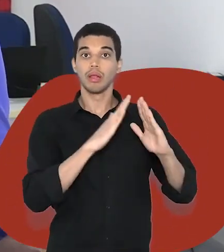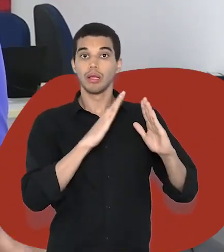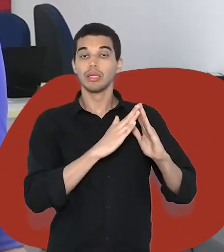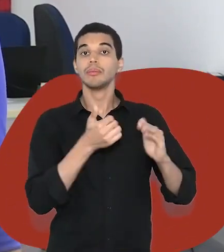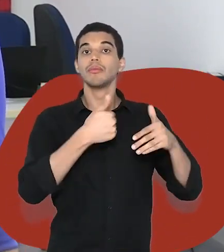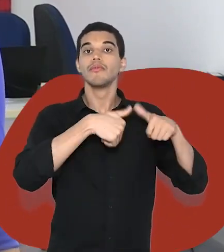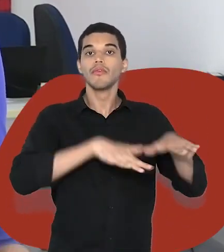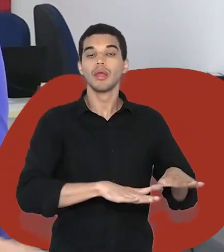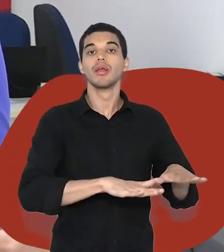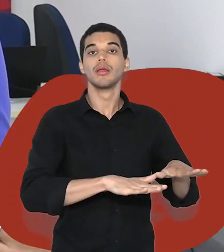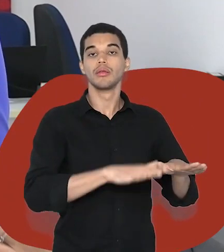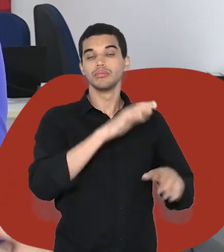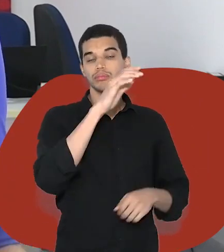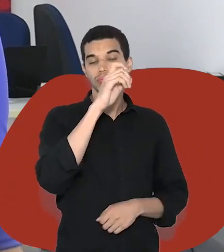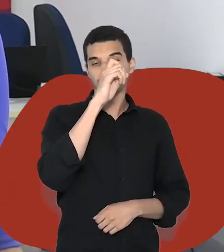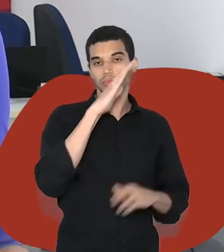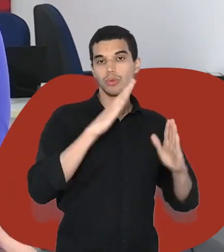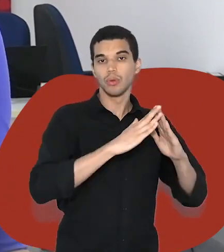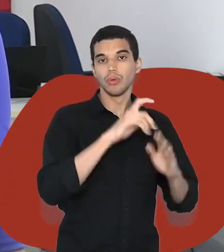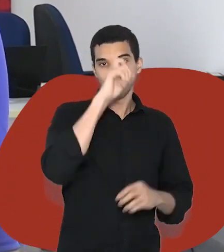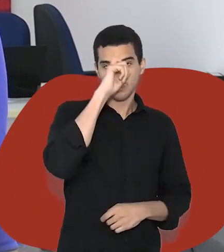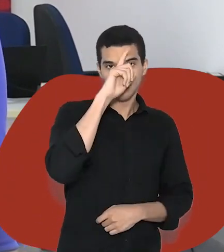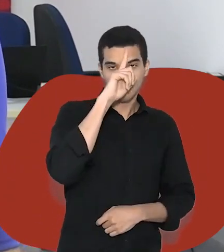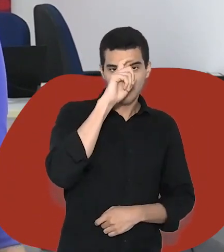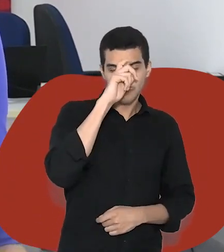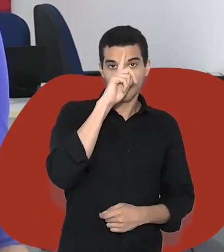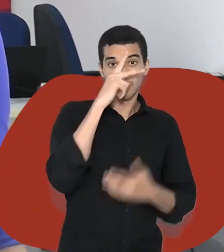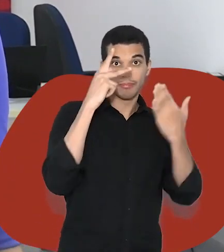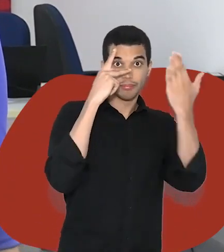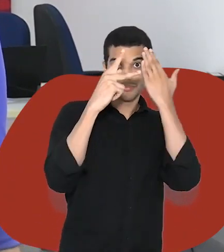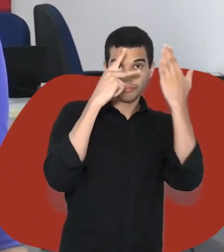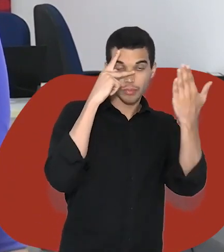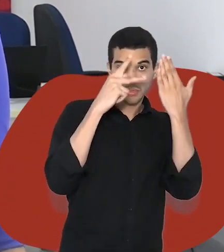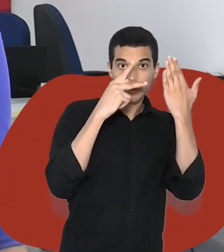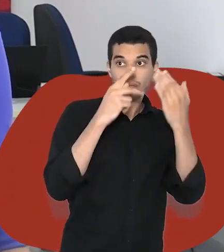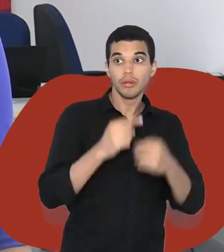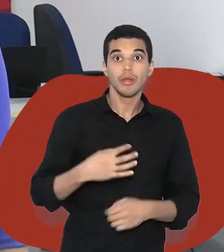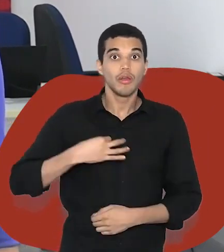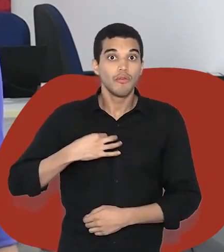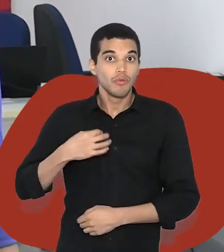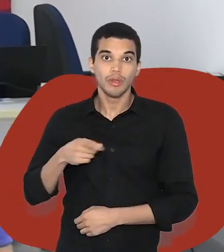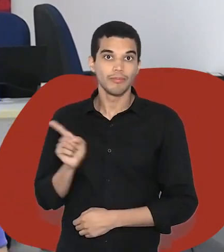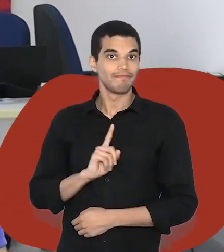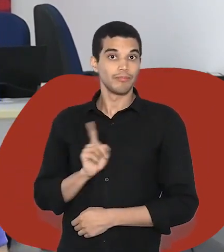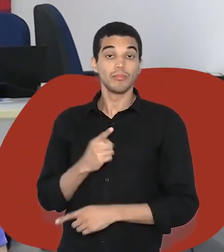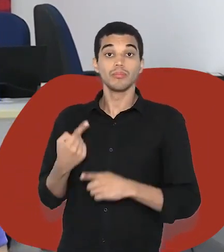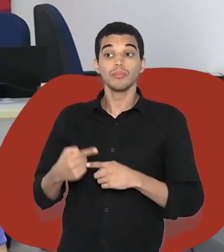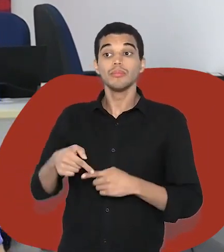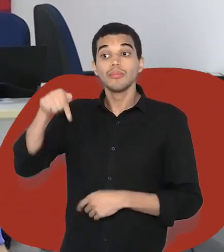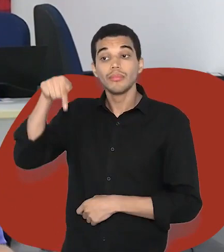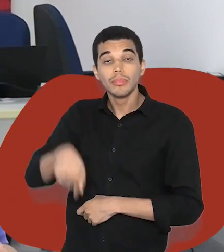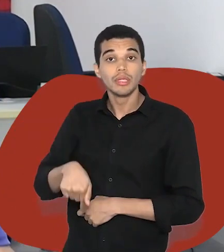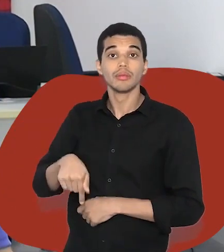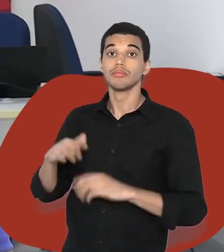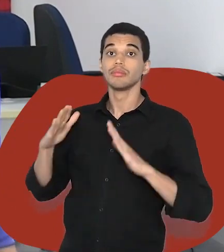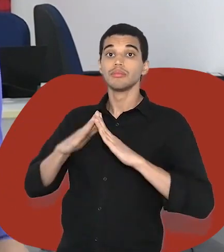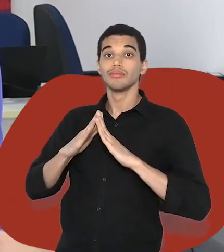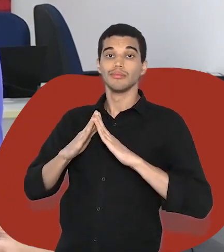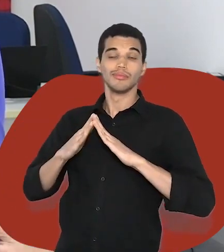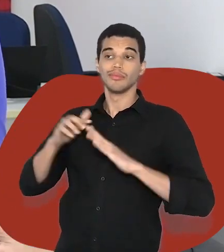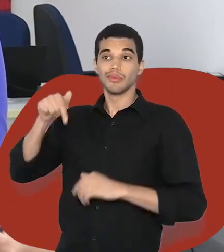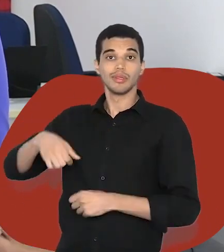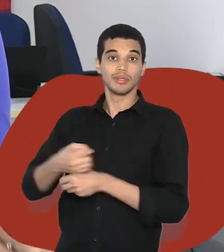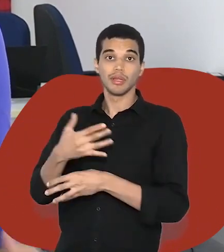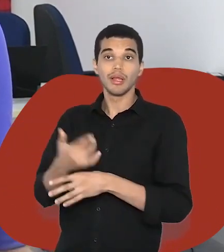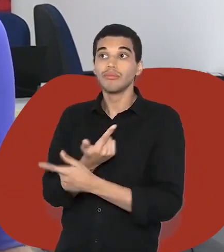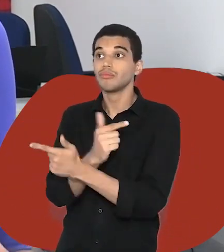para internações psiquiátricas involuntárias, porque a rede aqui da região não funciona adequadamente. Não existem os CAPS, não